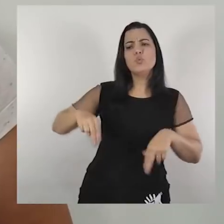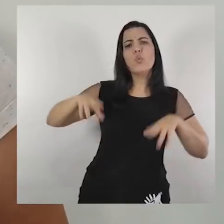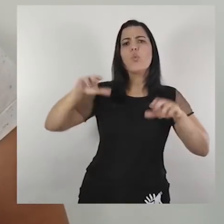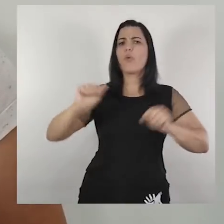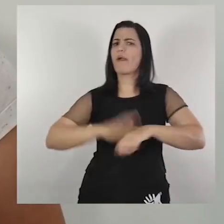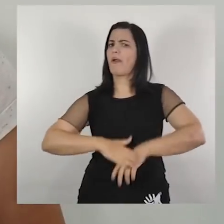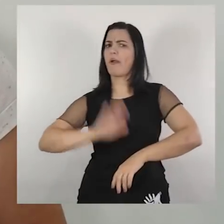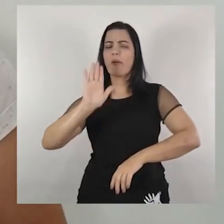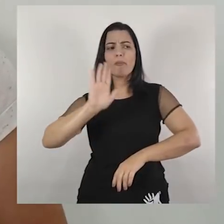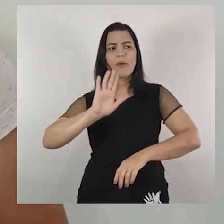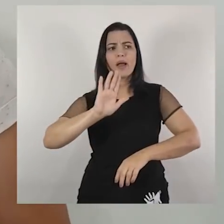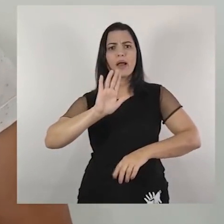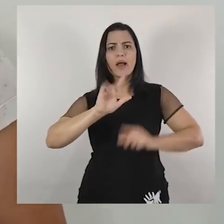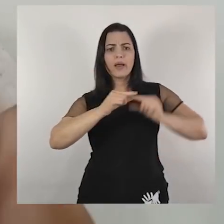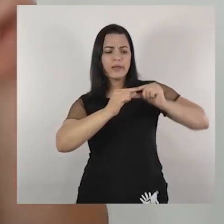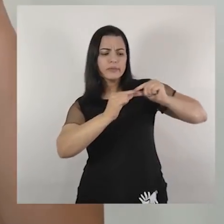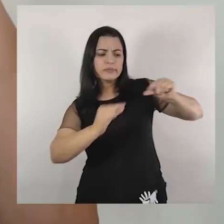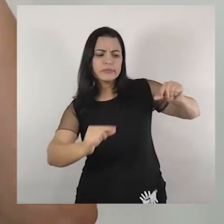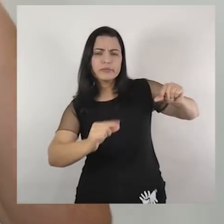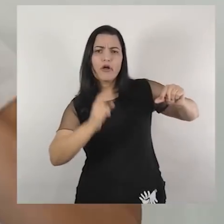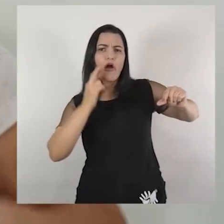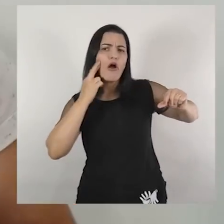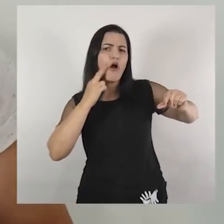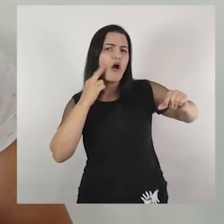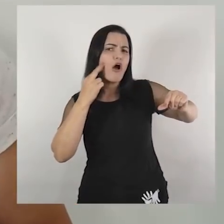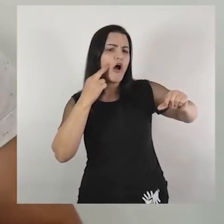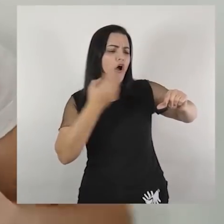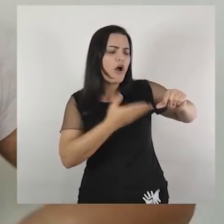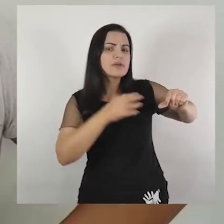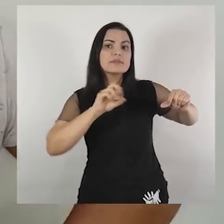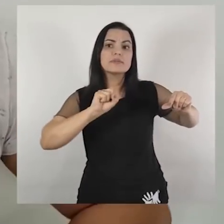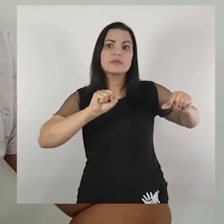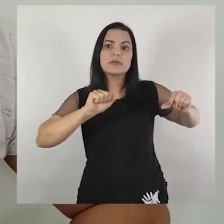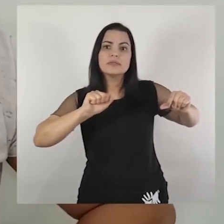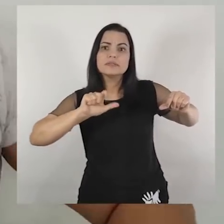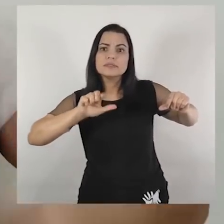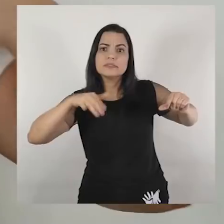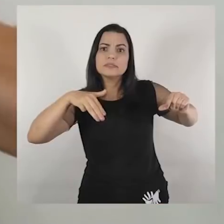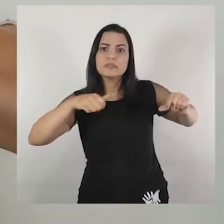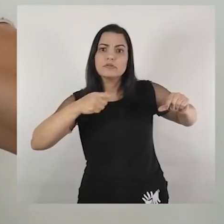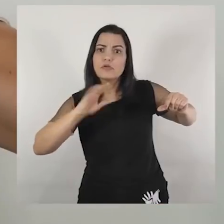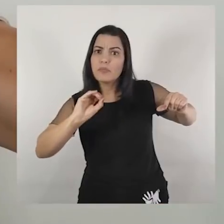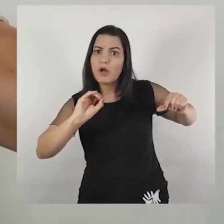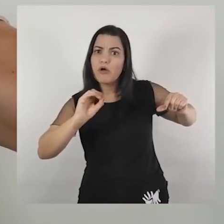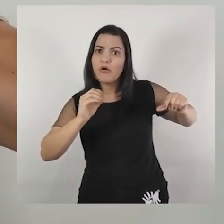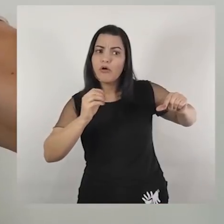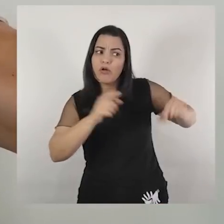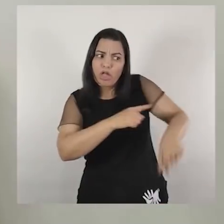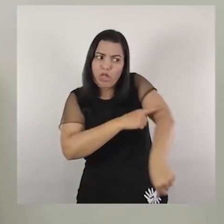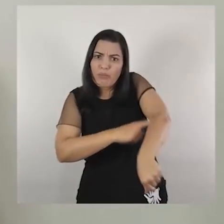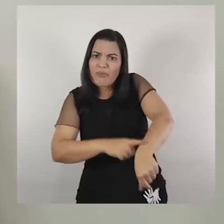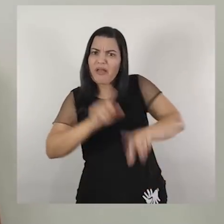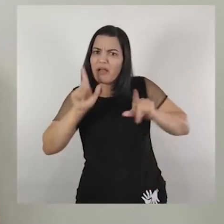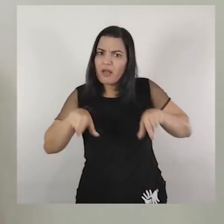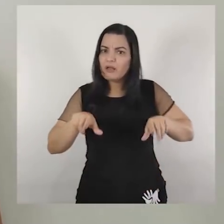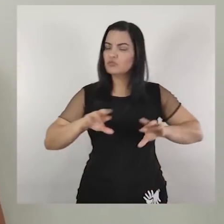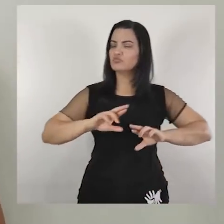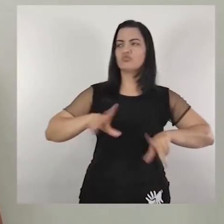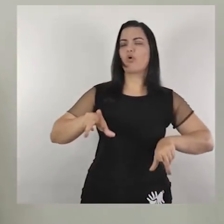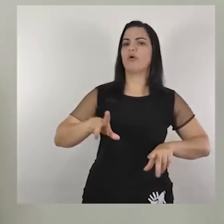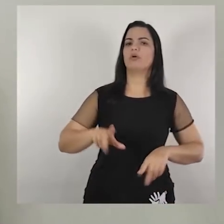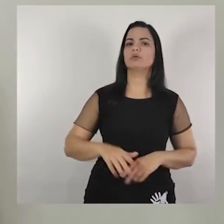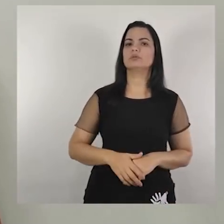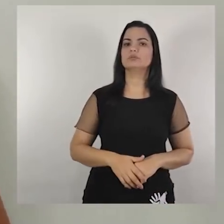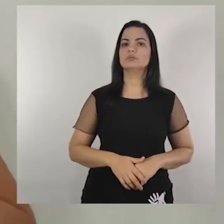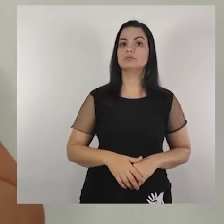ver vocês chamando aquele rosinha salmão de cor de pele. Combinado? Bom, a